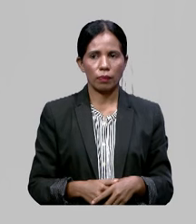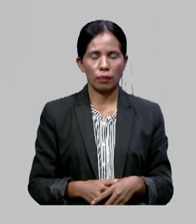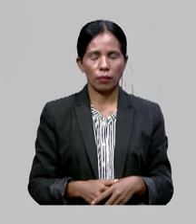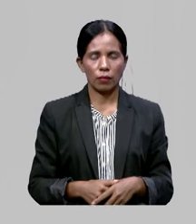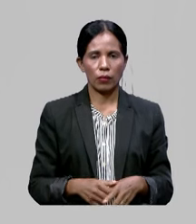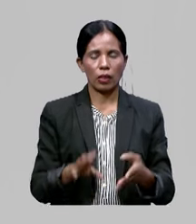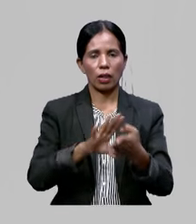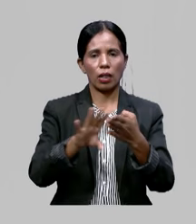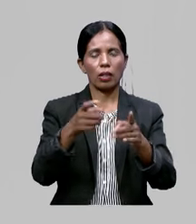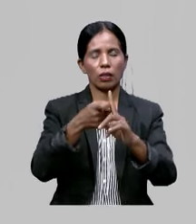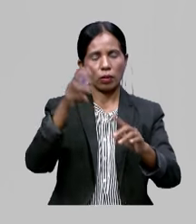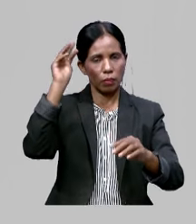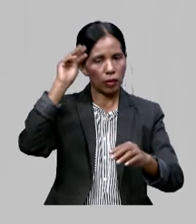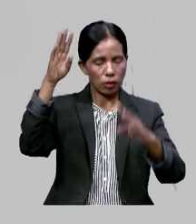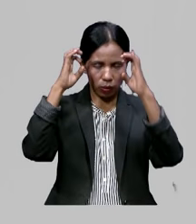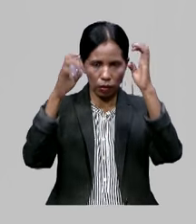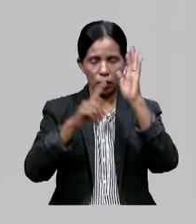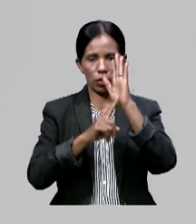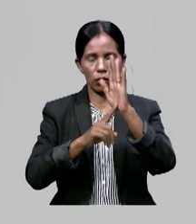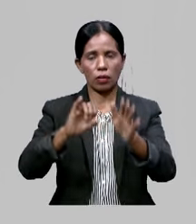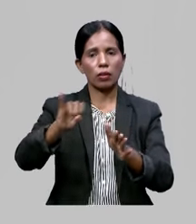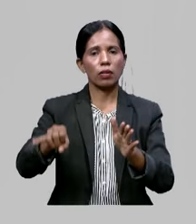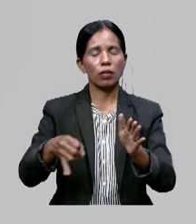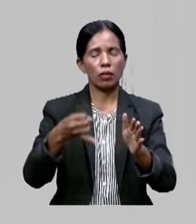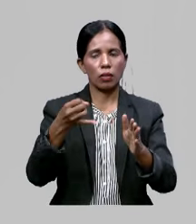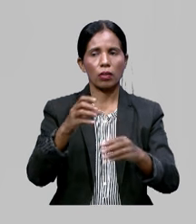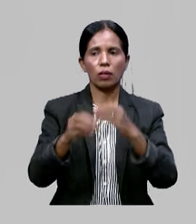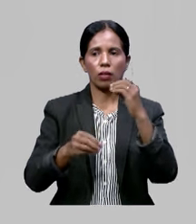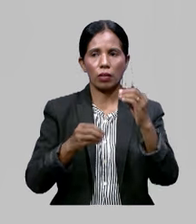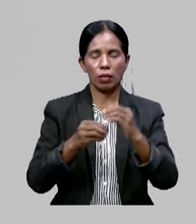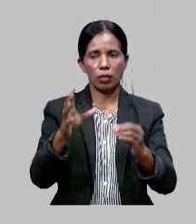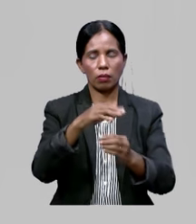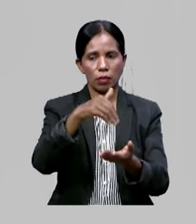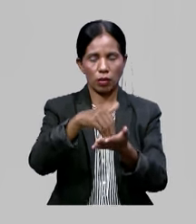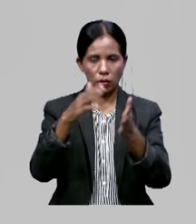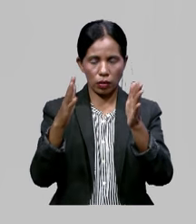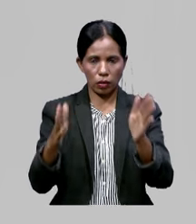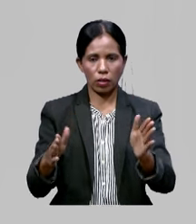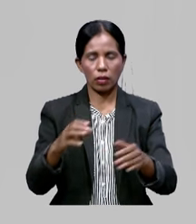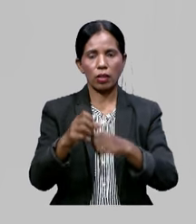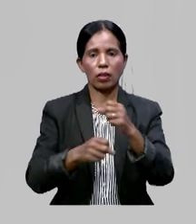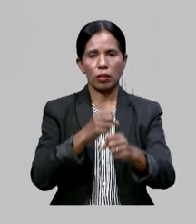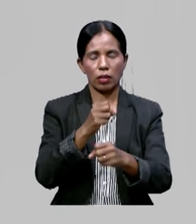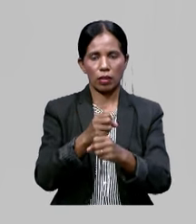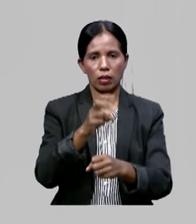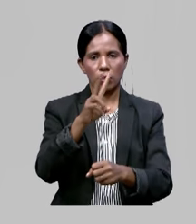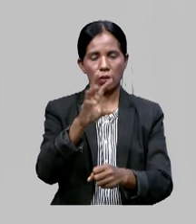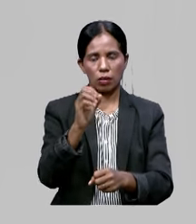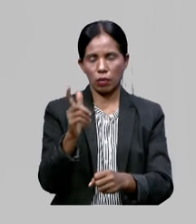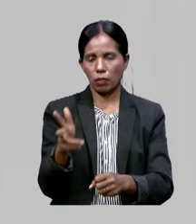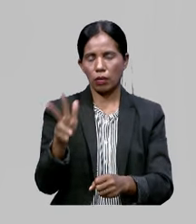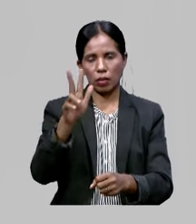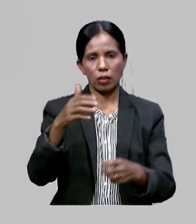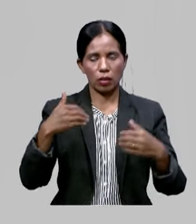Depois o Ministério da Educação nebe fosai e Jornal República com o diploma ba estudante finalista tinan rihun rua Ruanulo Resintolo,